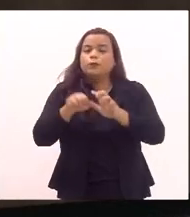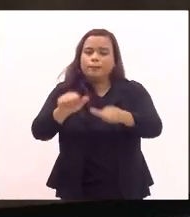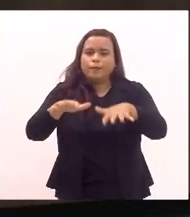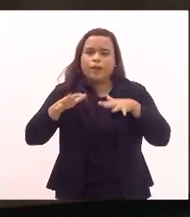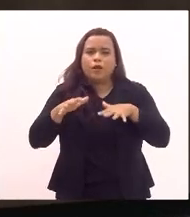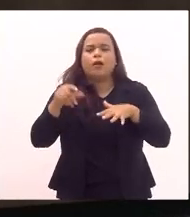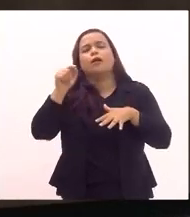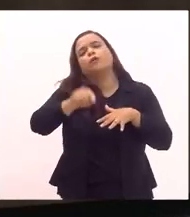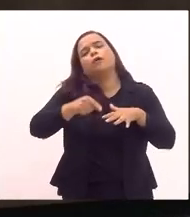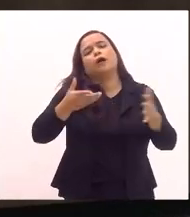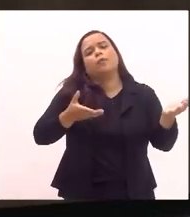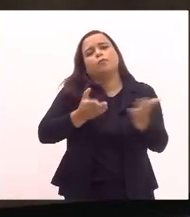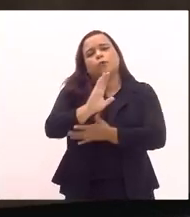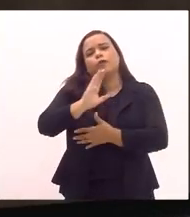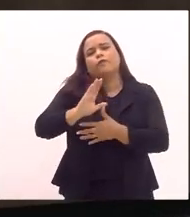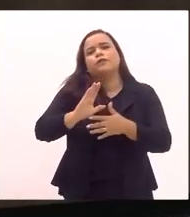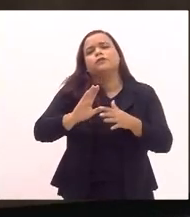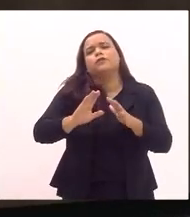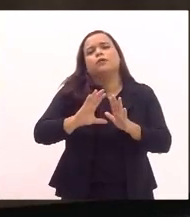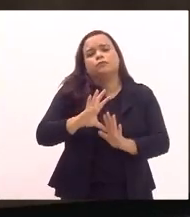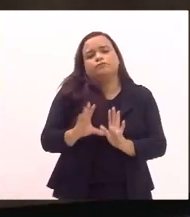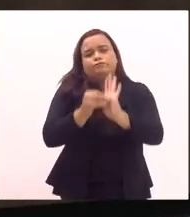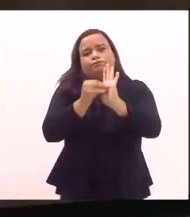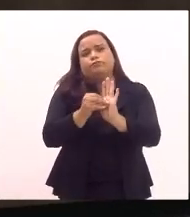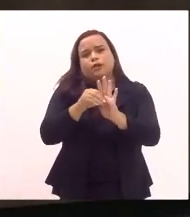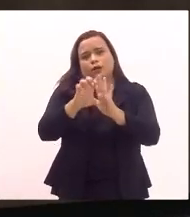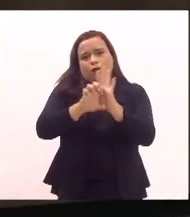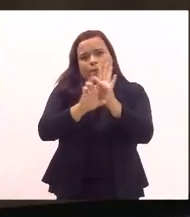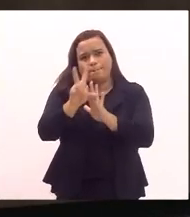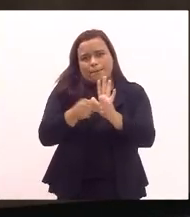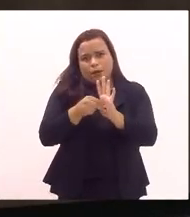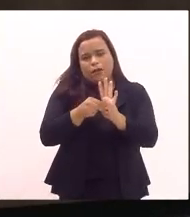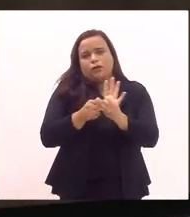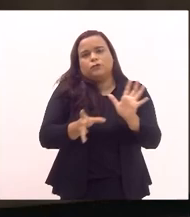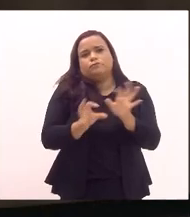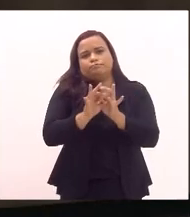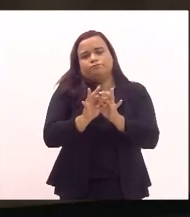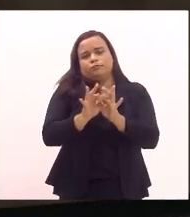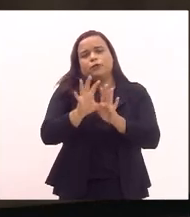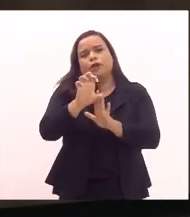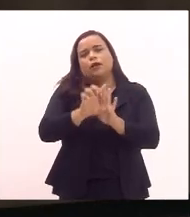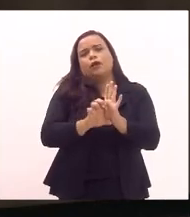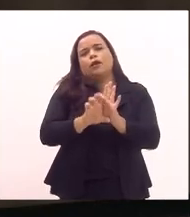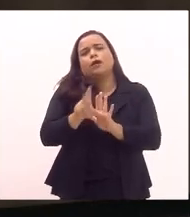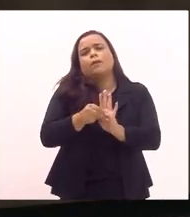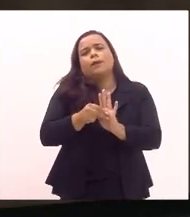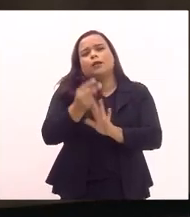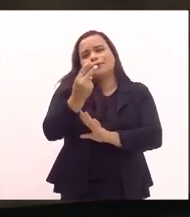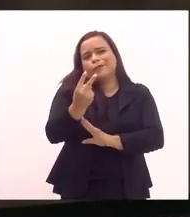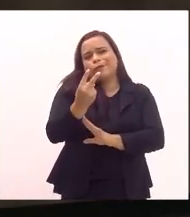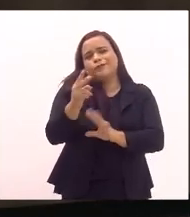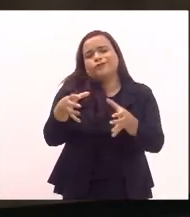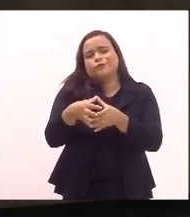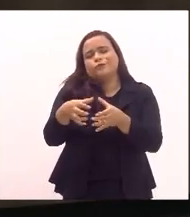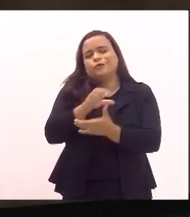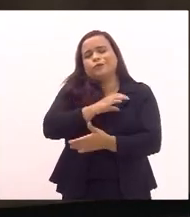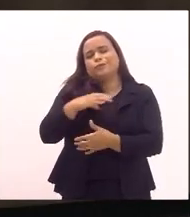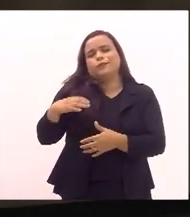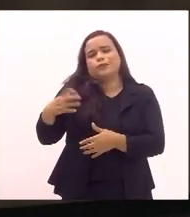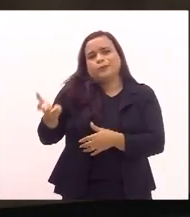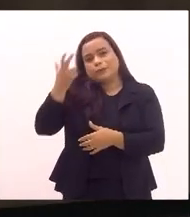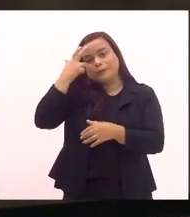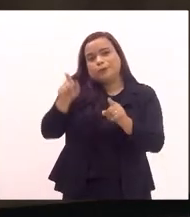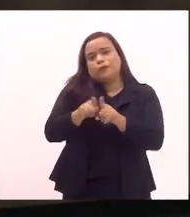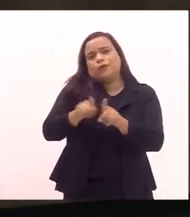pela provação com subemenda aglutinativas emenda das dois da comissão de cultura e dois